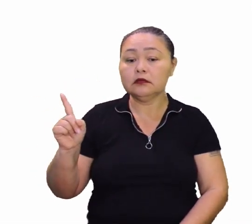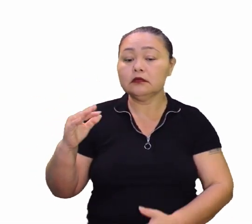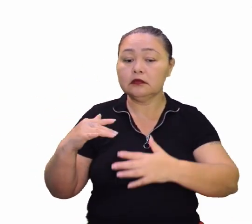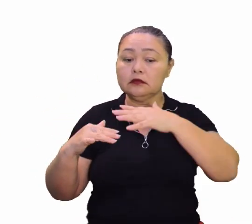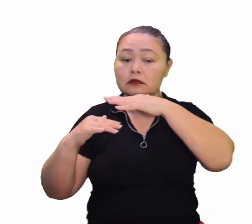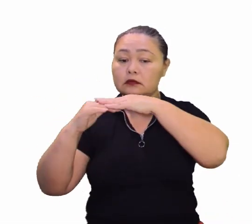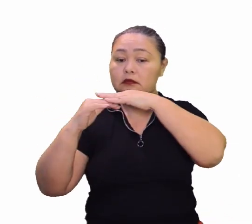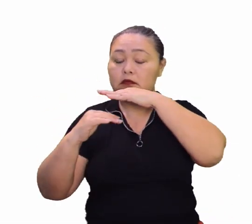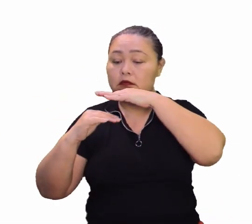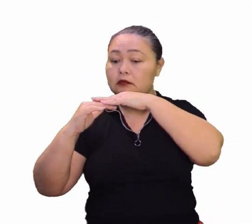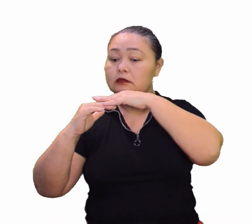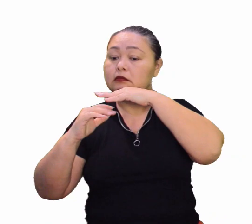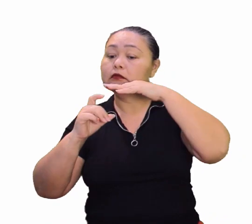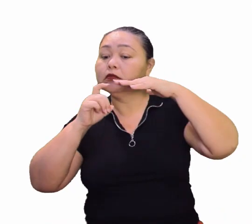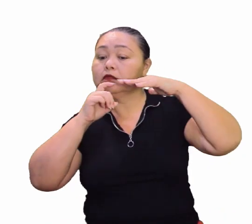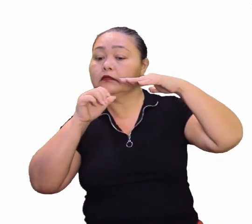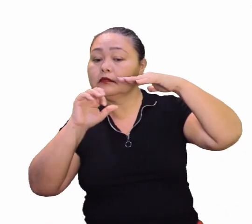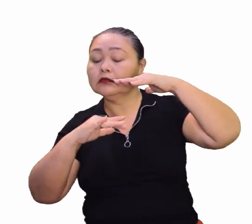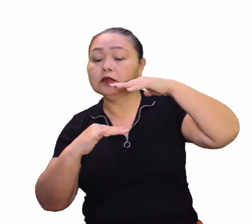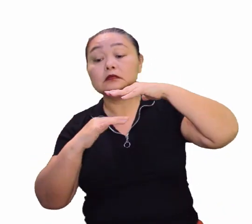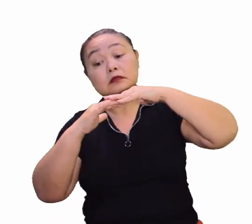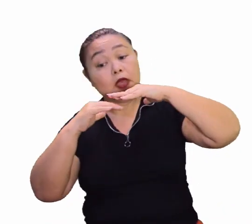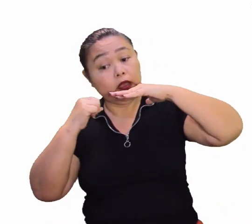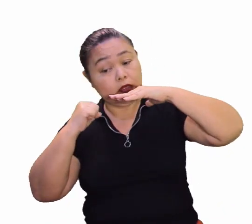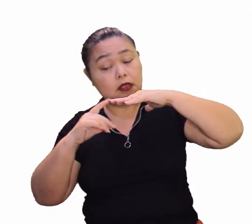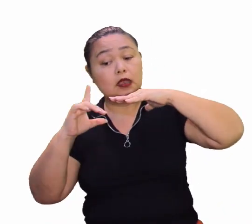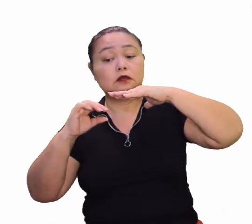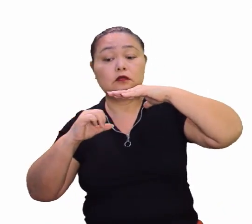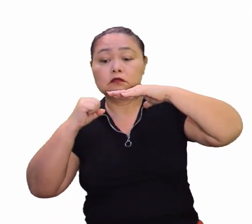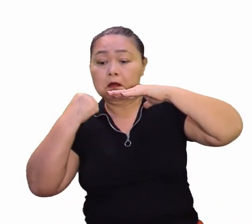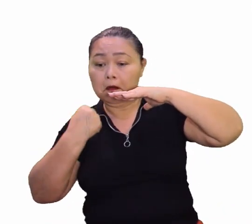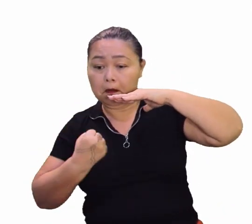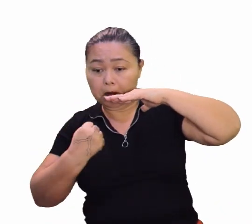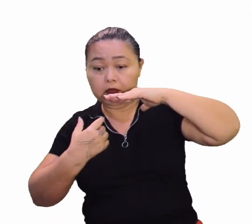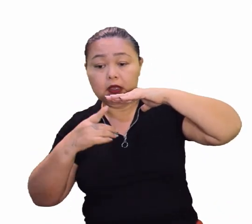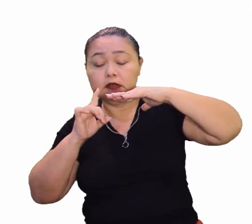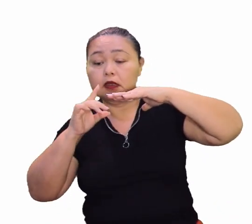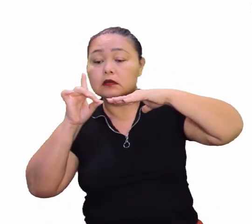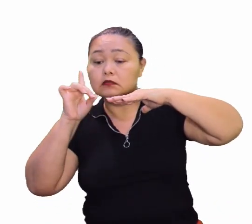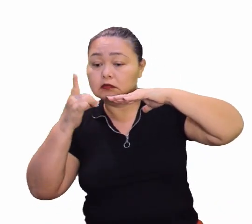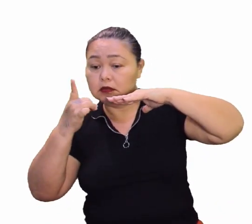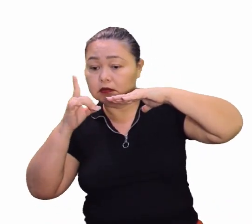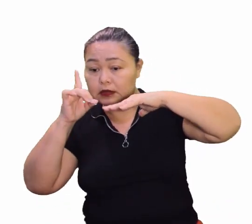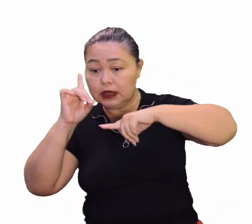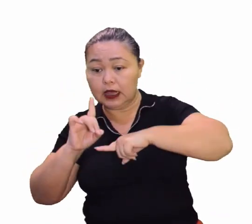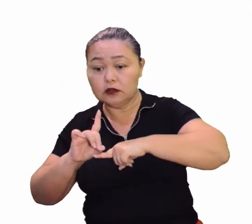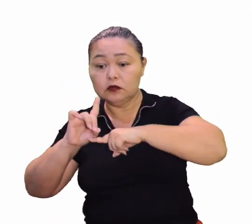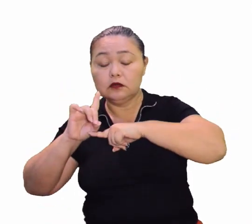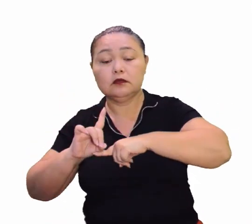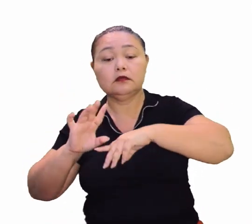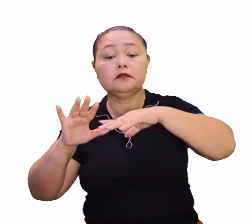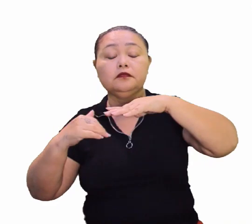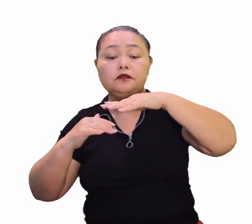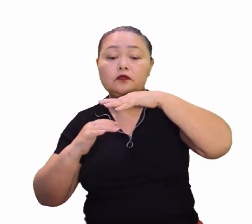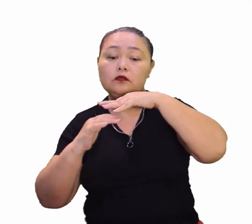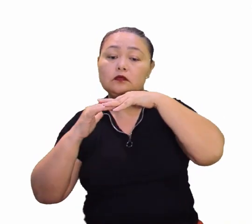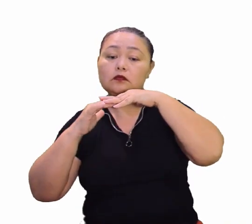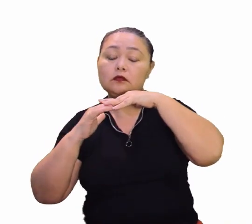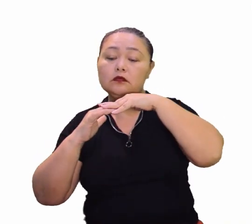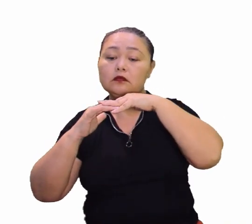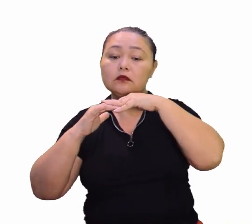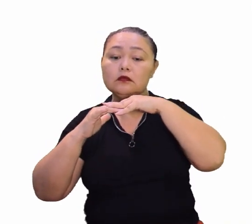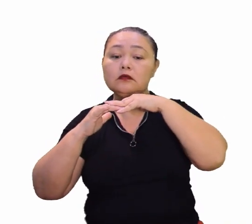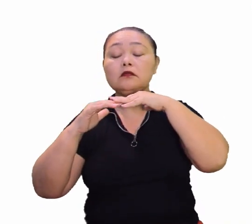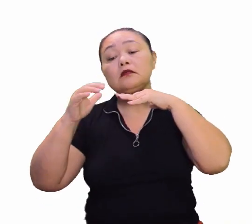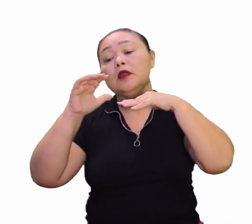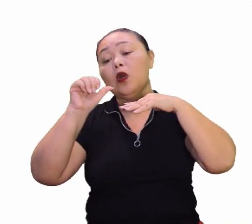uma barreira. Primeiro que o ar frio ele já é mais pesado por natureza. Com certeza. Ele é mais denso. Mais denso. É isso? E aqui, na inversão